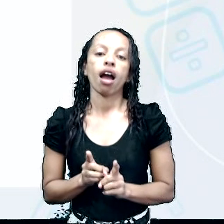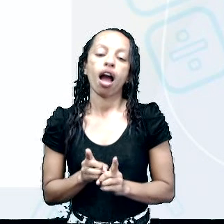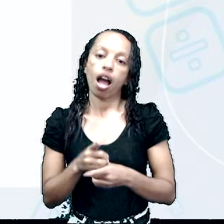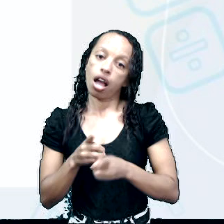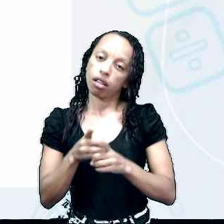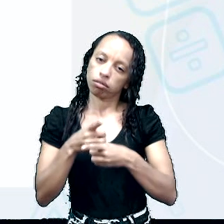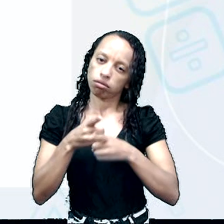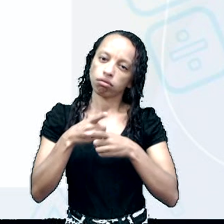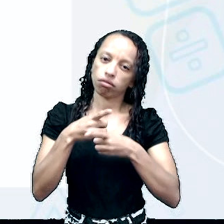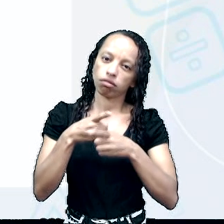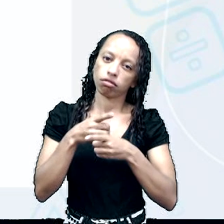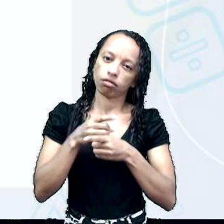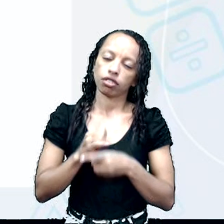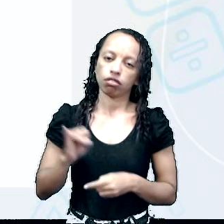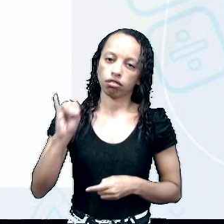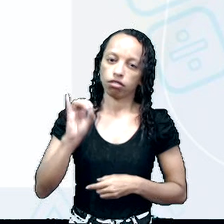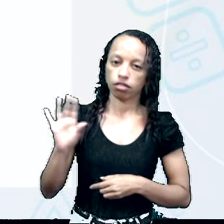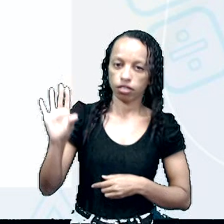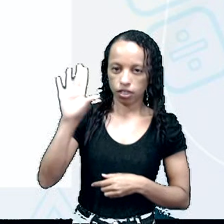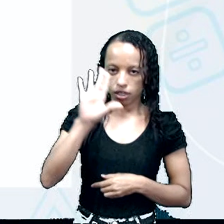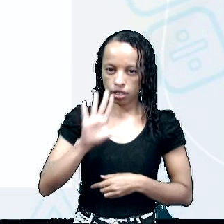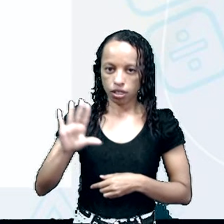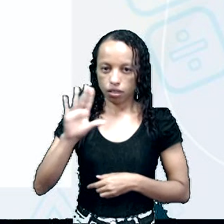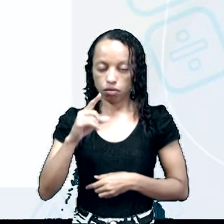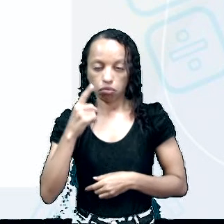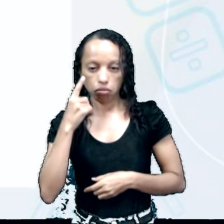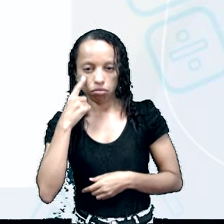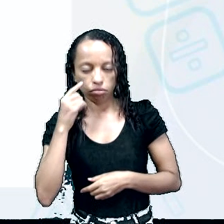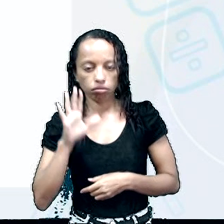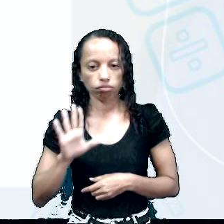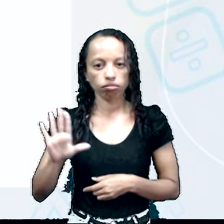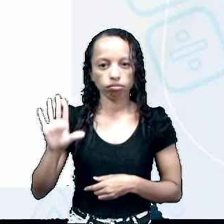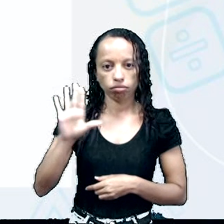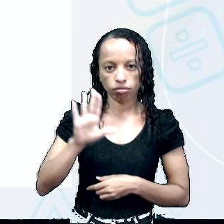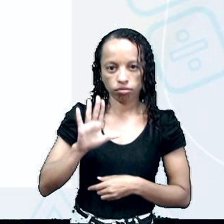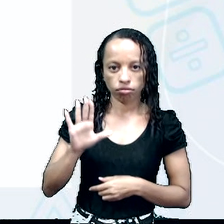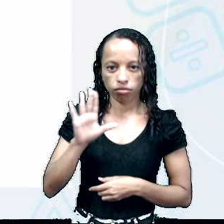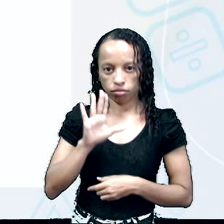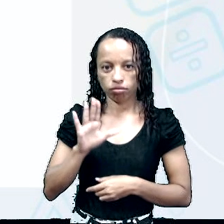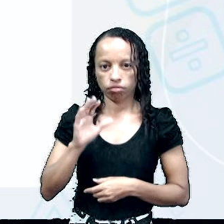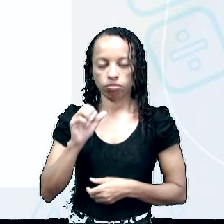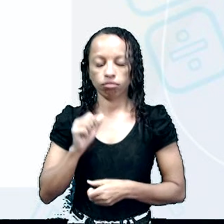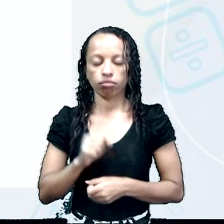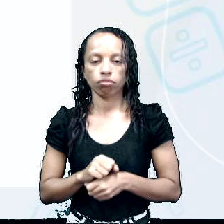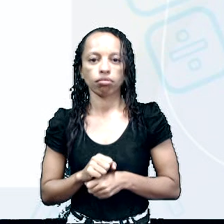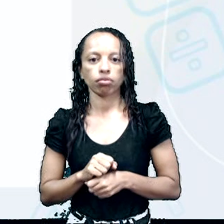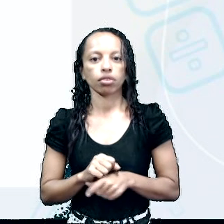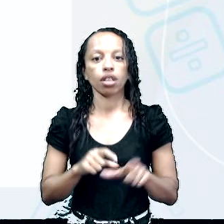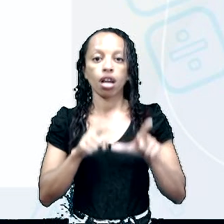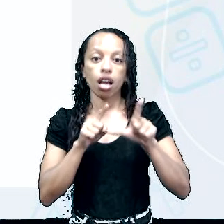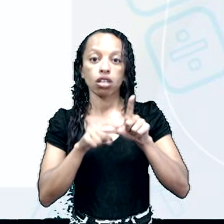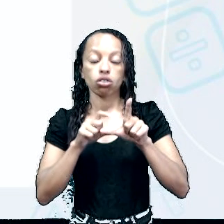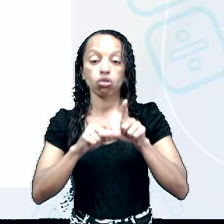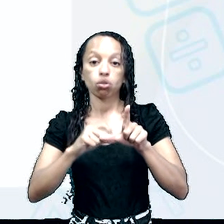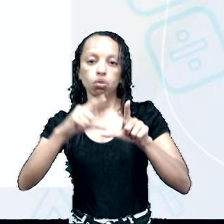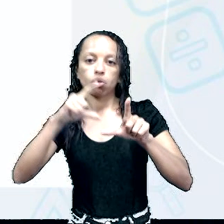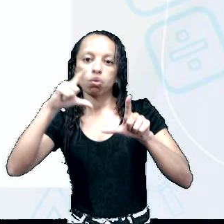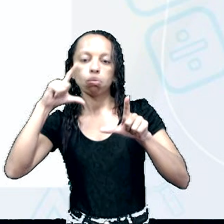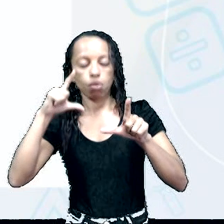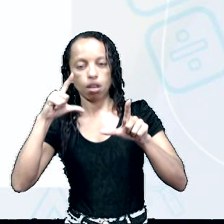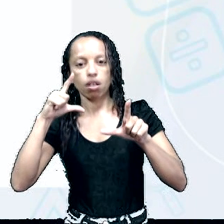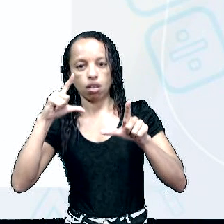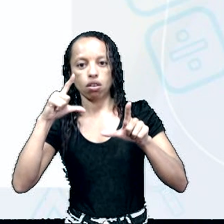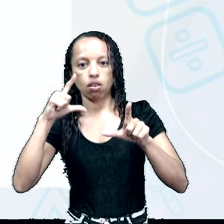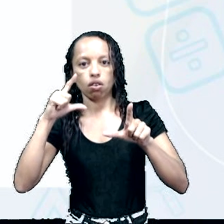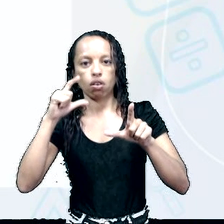imagem Ela nos mostra nessas letras maiores os pontos cardeais e nas letras menores né a